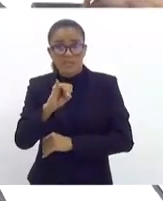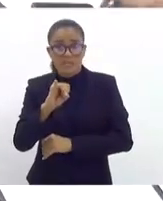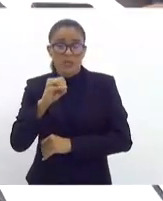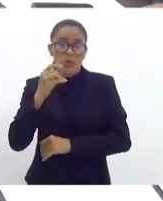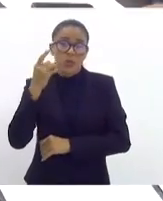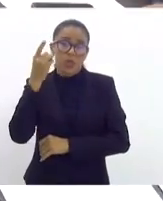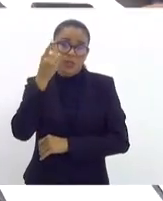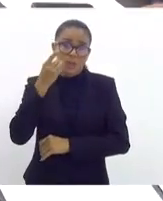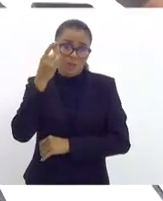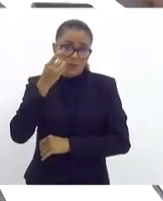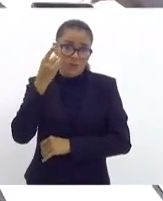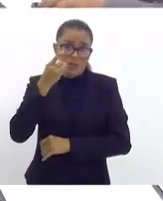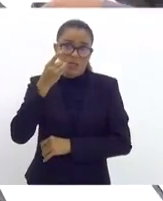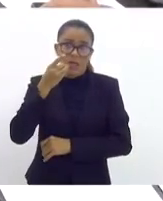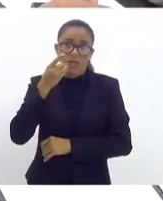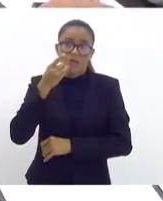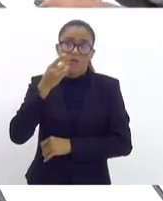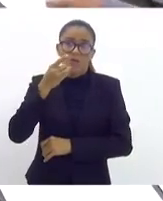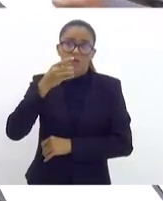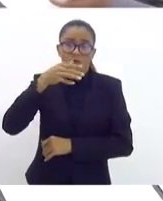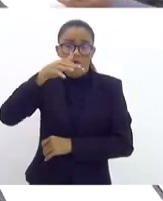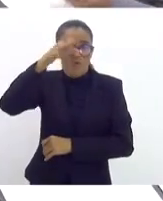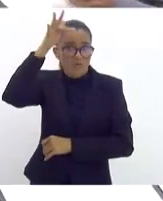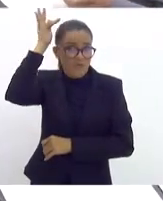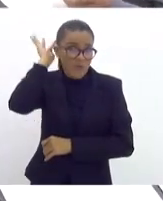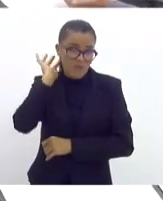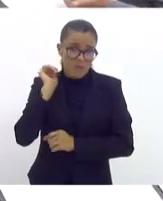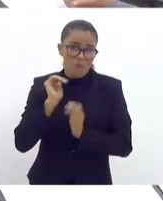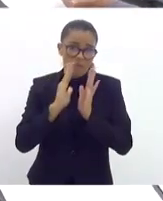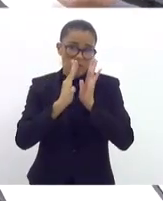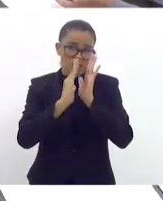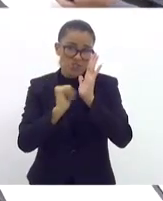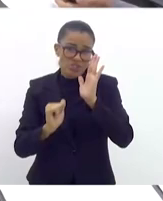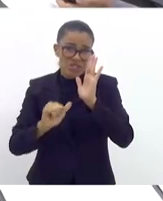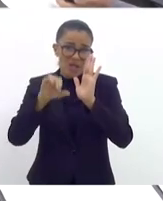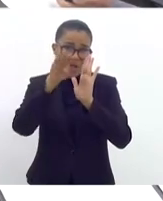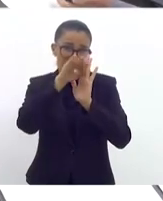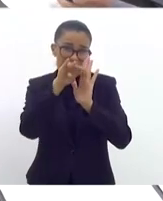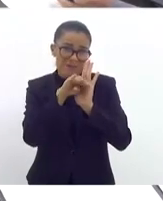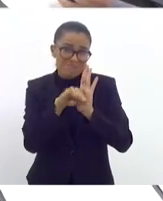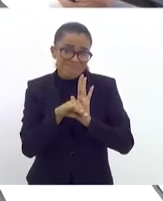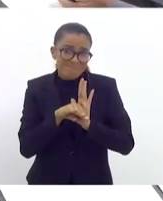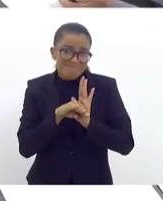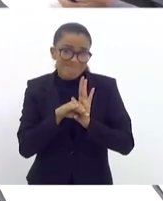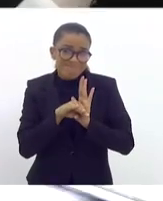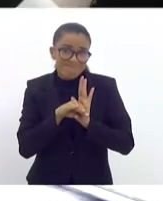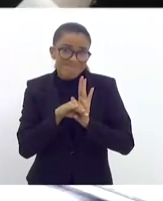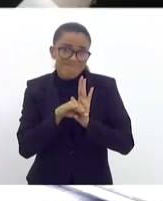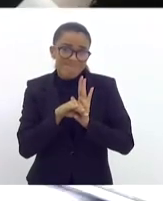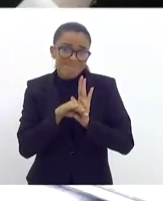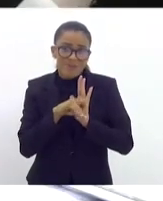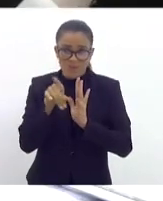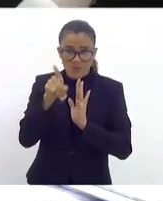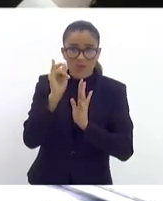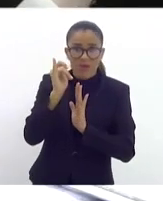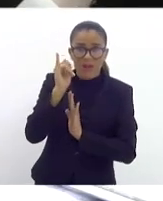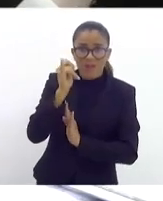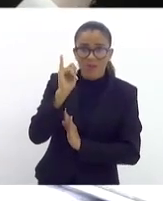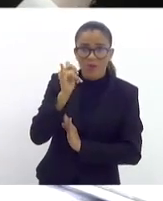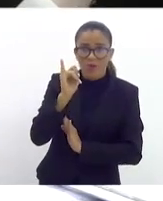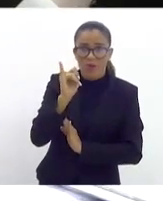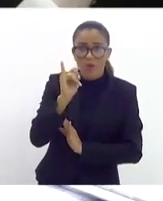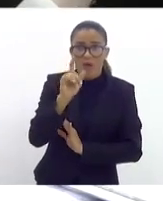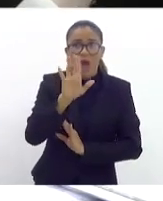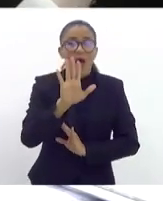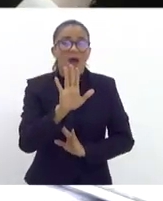Pacheco não poderia retirar de pauta e não sou o relator